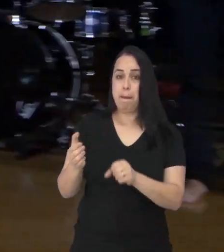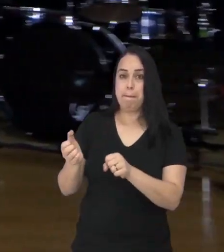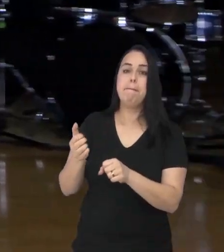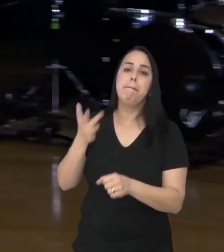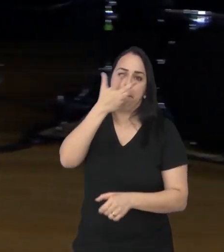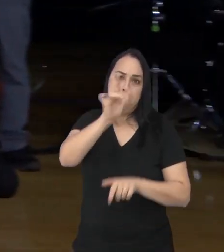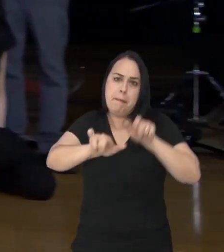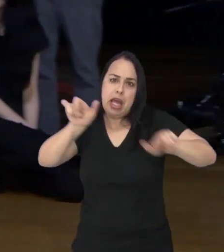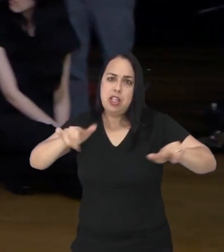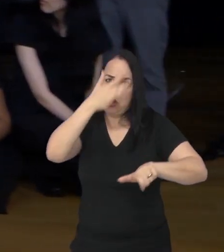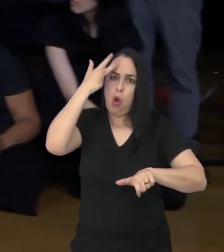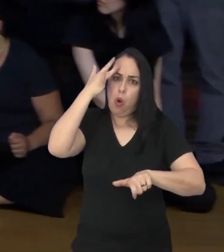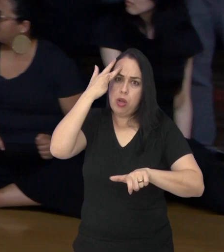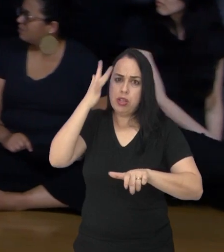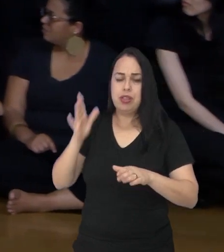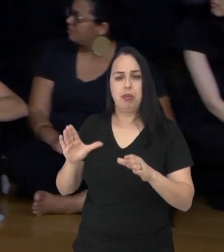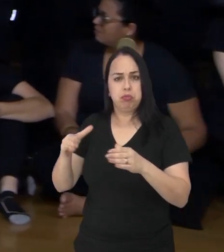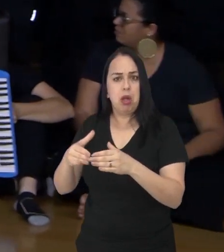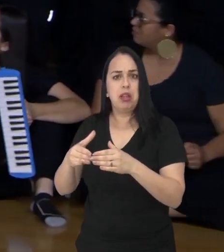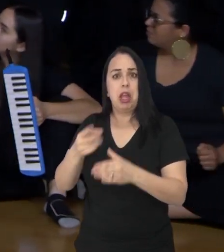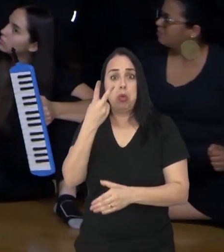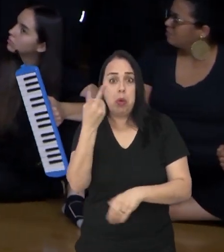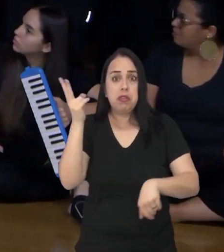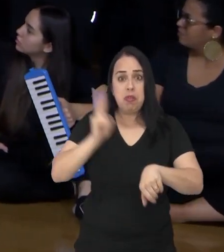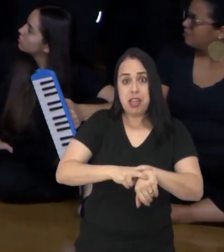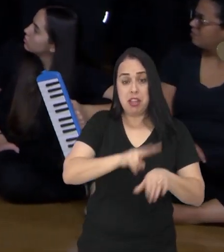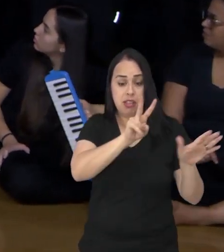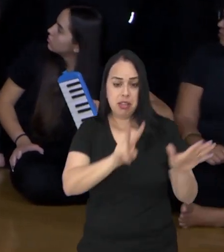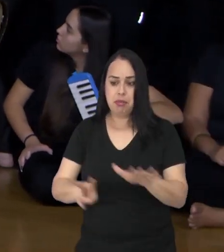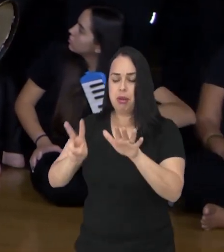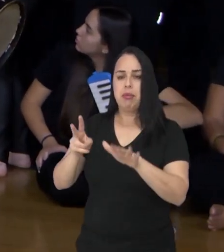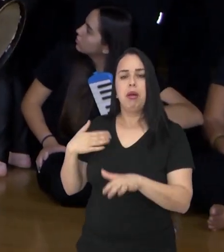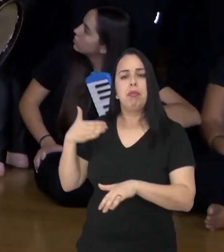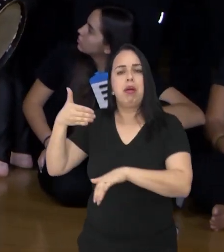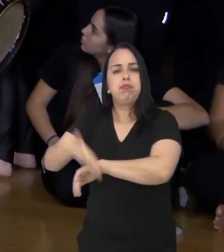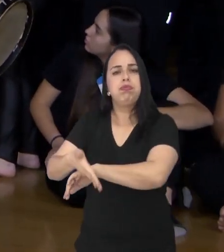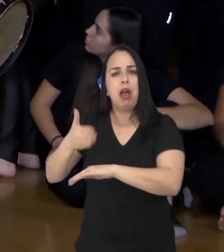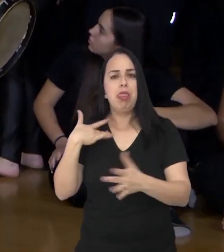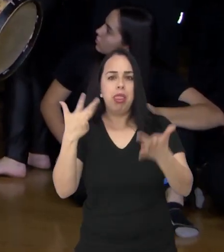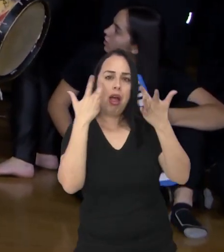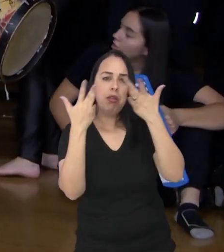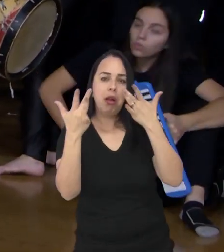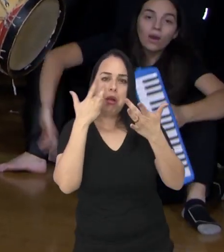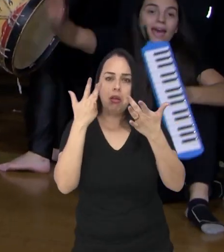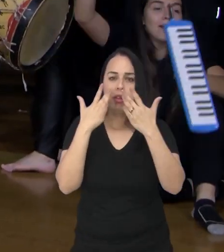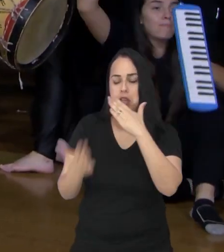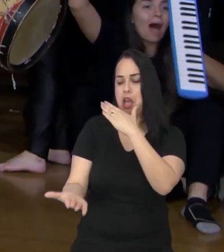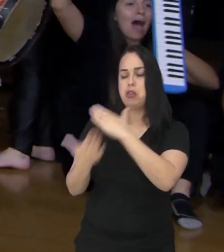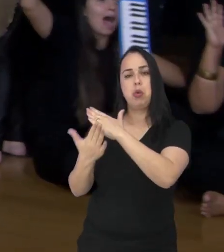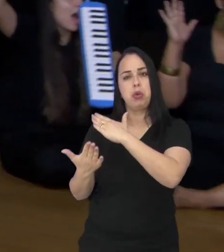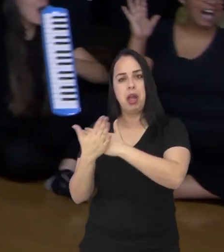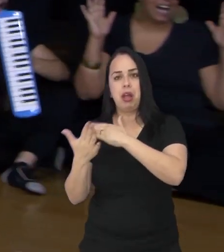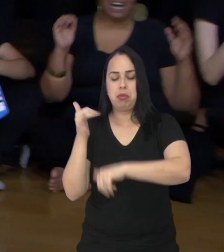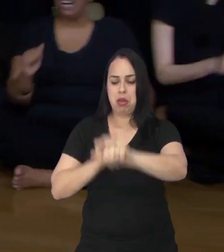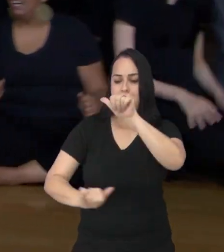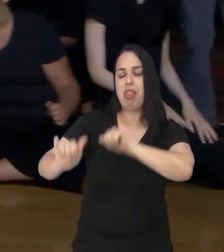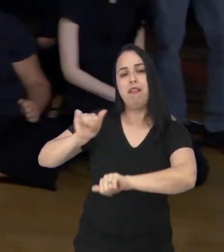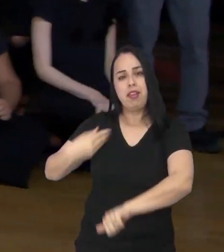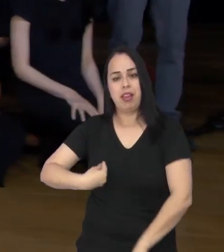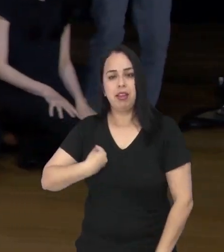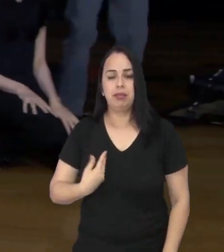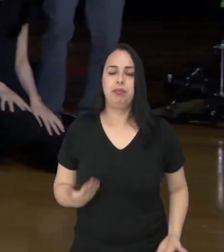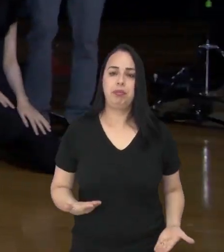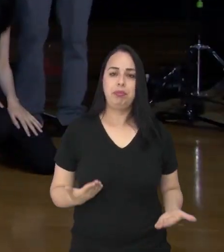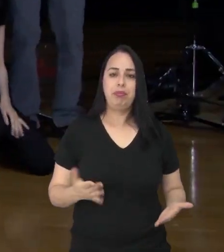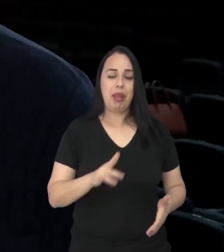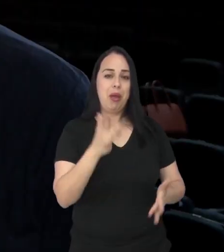Aqui, 20 pessoas comuns se reúnem 2 vezes na semana para viver a magia do teatro, que transforma quem